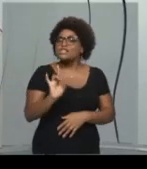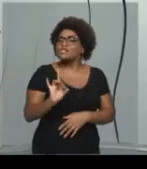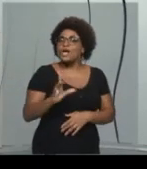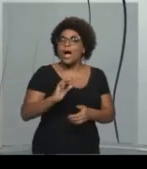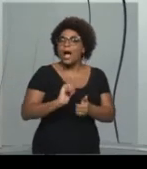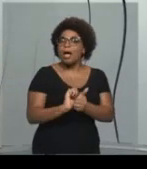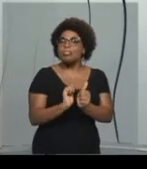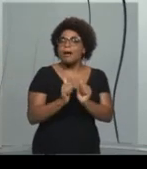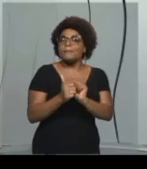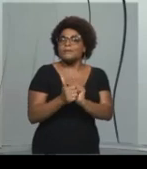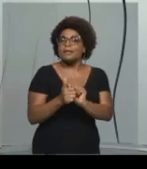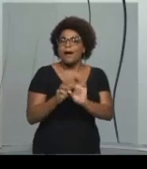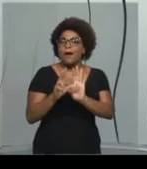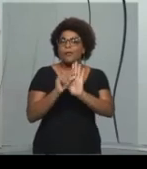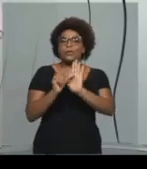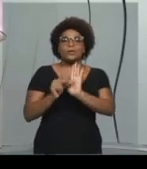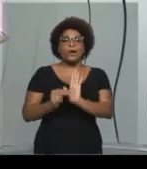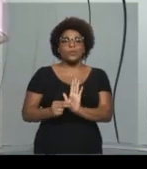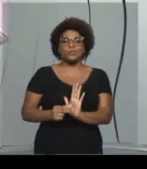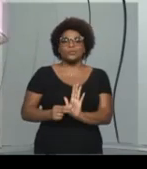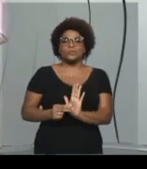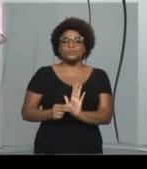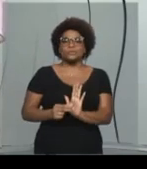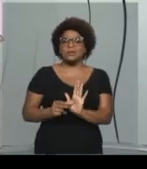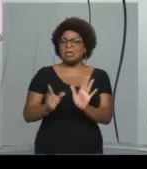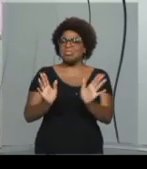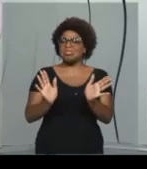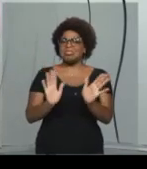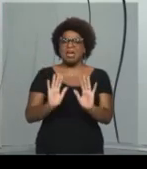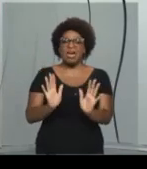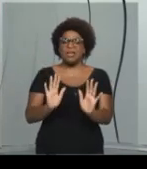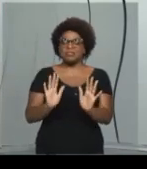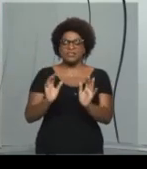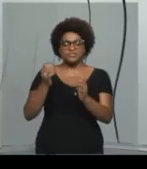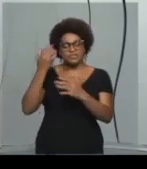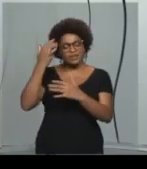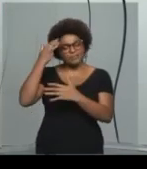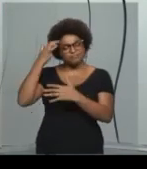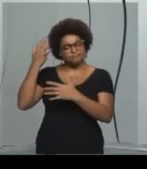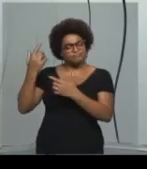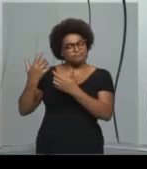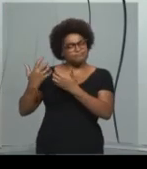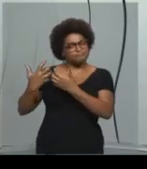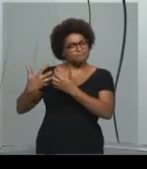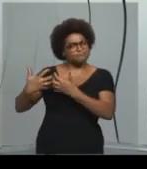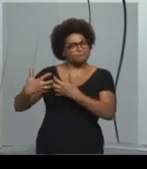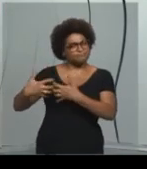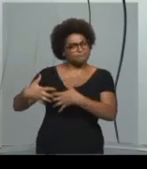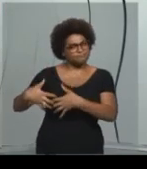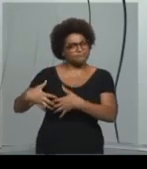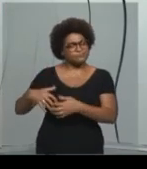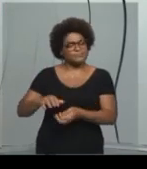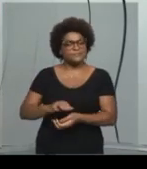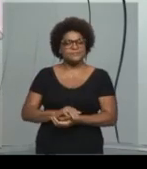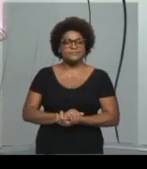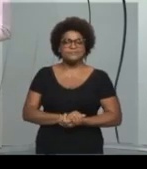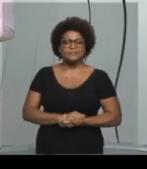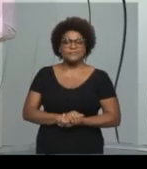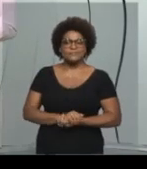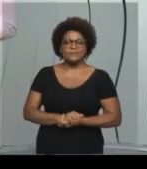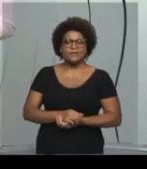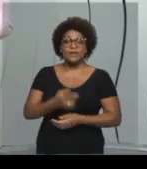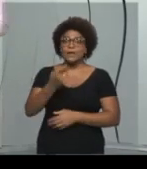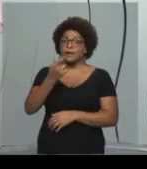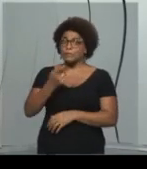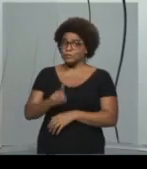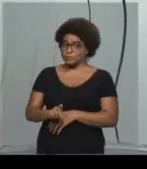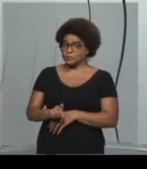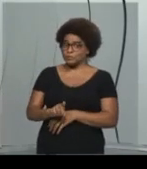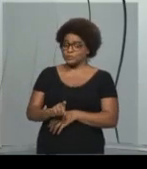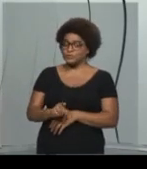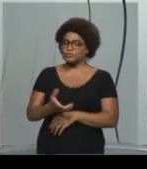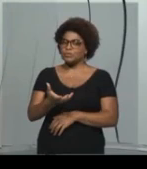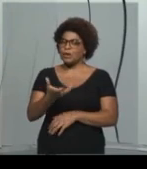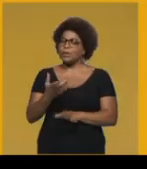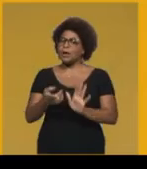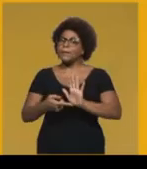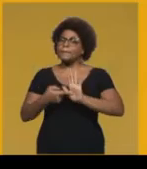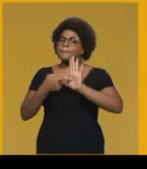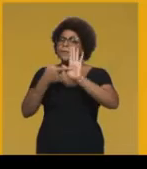sem precisar refletir. E, finalmente, eu queria destacar aqui o emprego de técnicas que